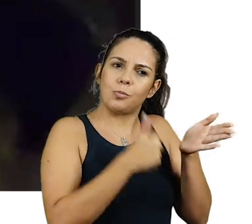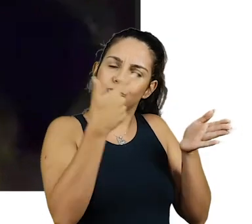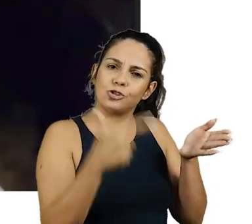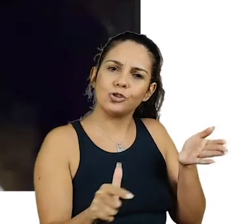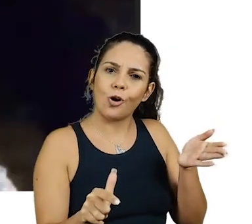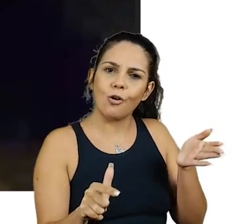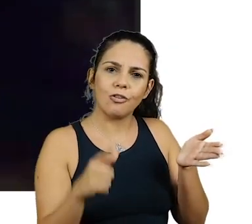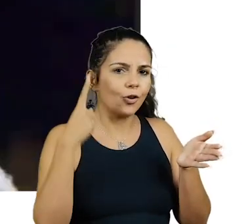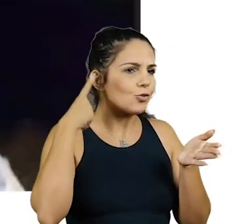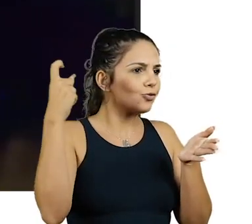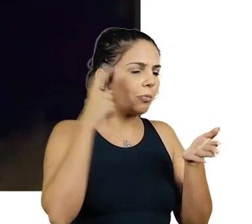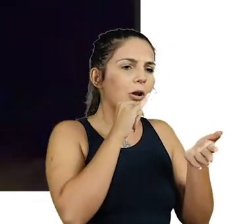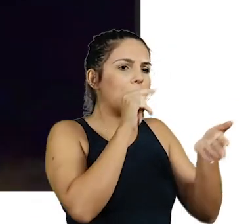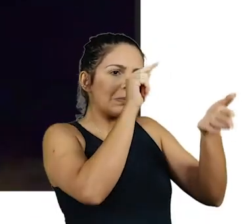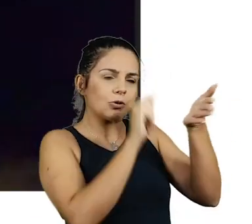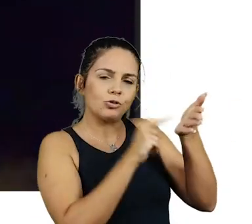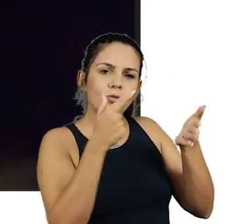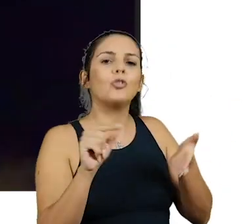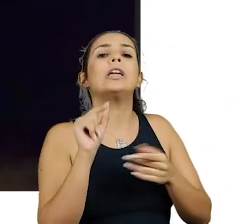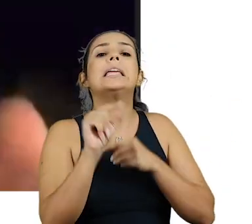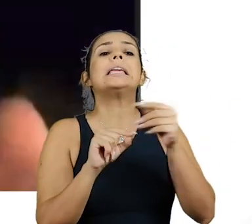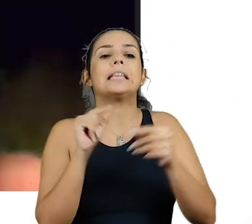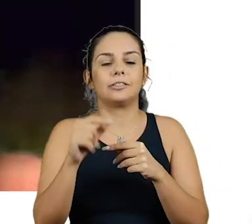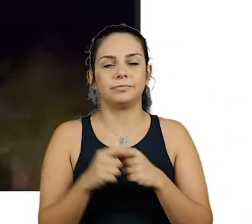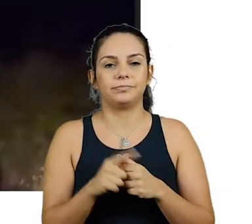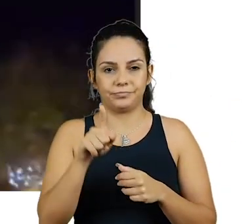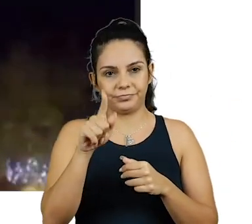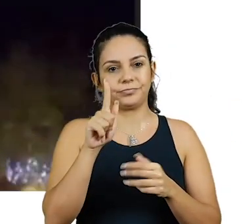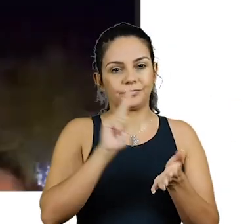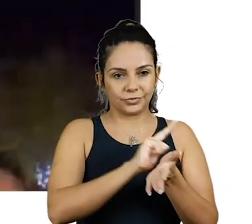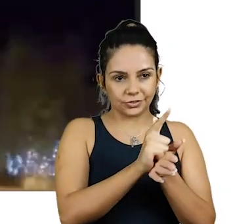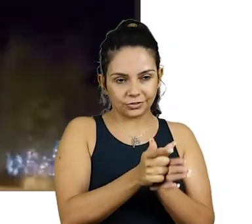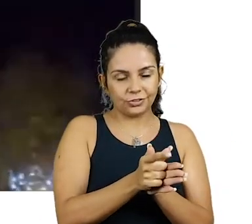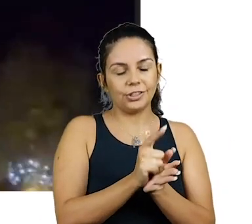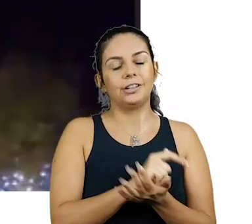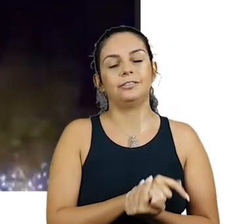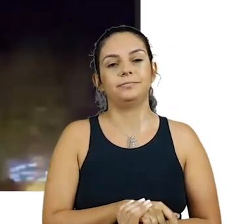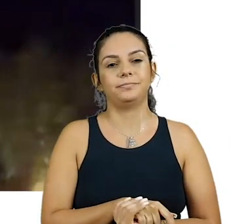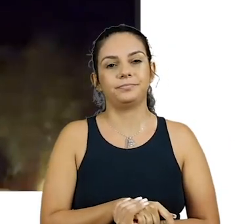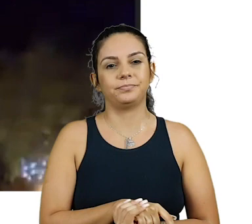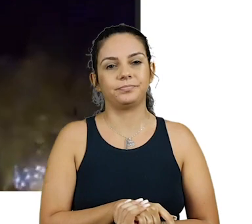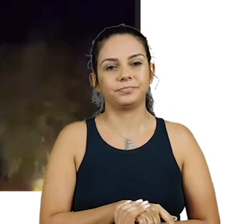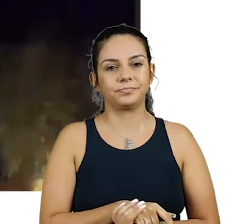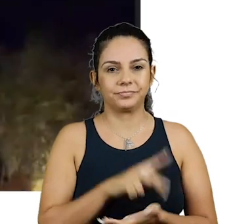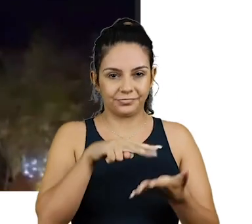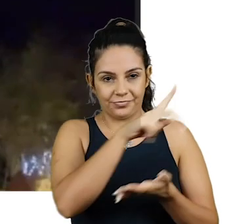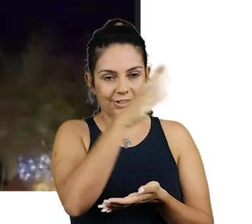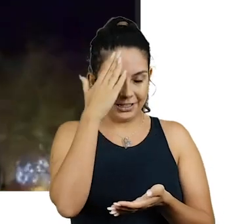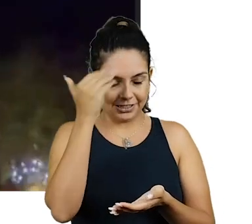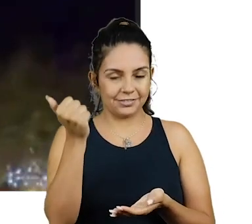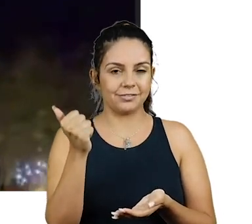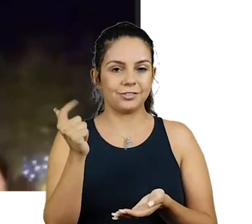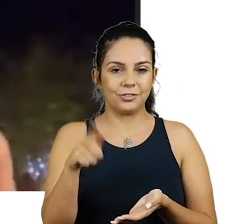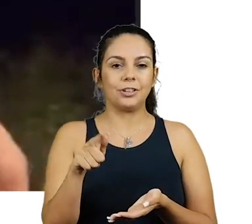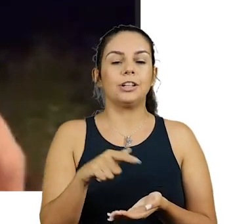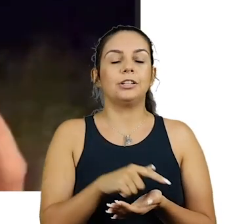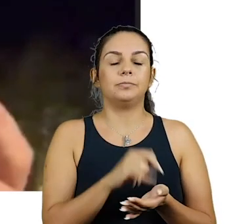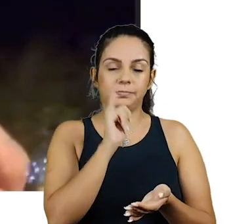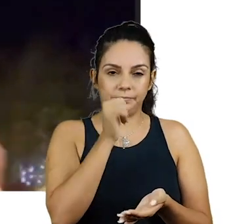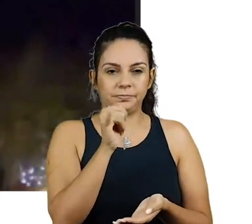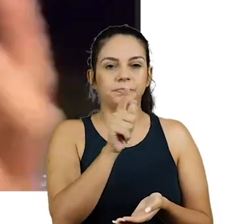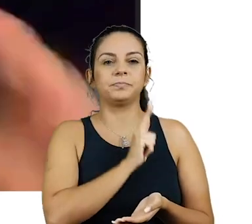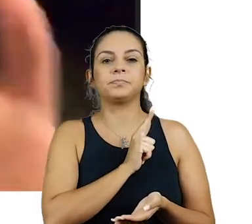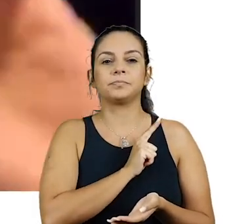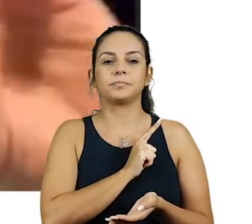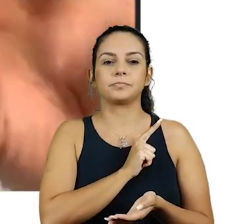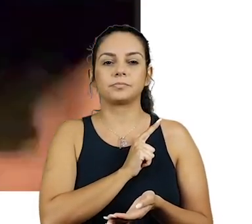E aí? Né? Isso eu acho que é do gênero. Você, obviamente, um leitor e um escritor também, o conto tem